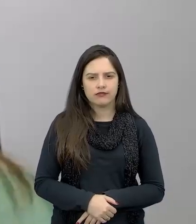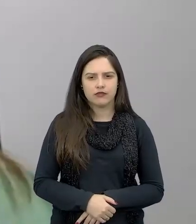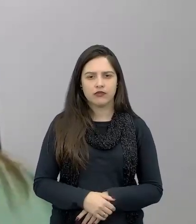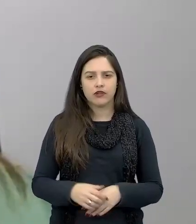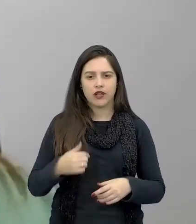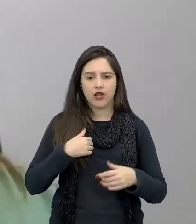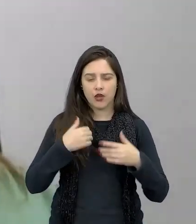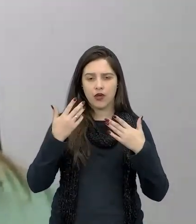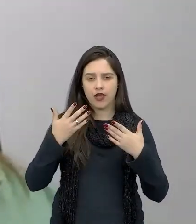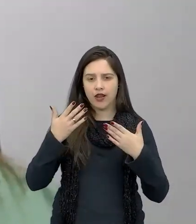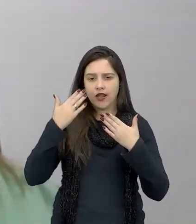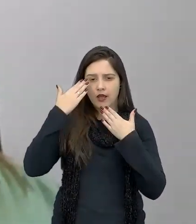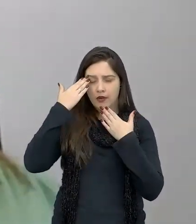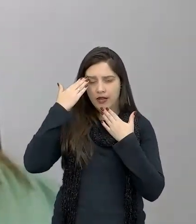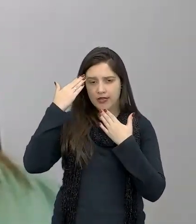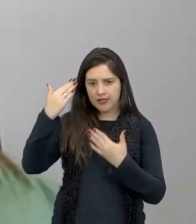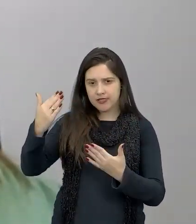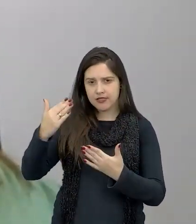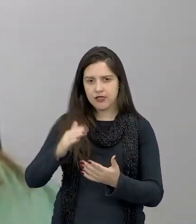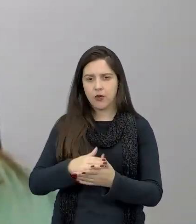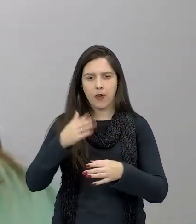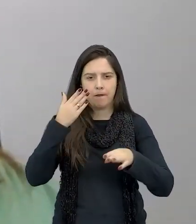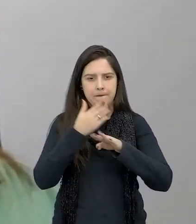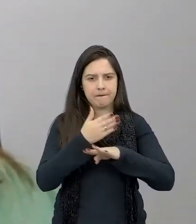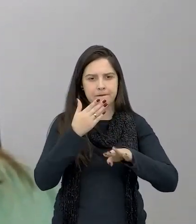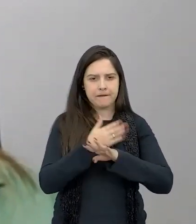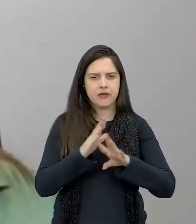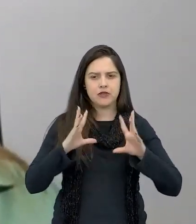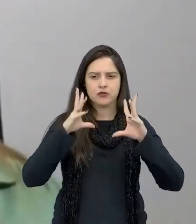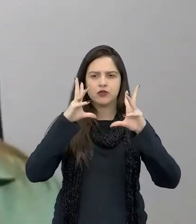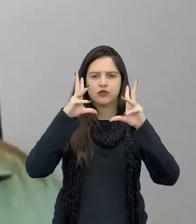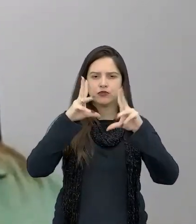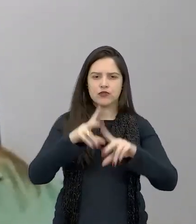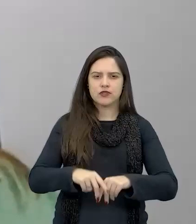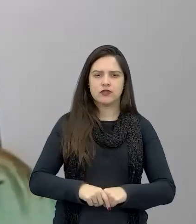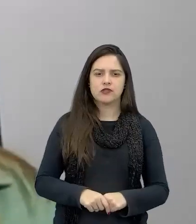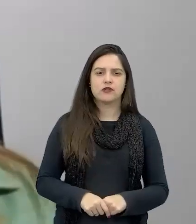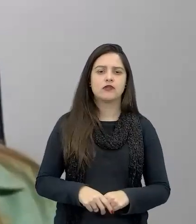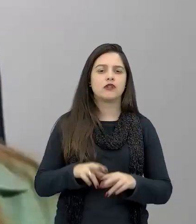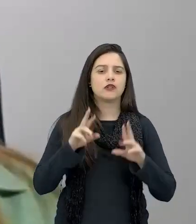Eu quero agradecer a participação de vocês,